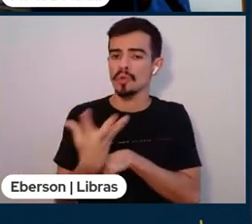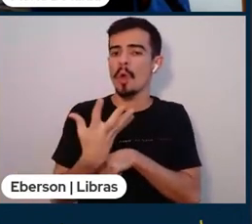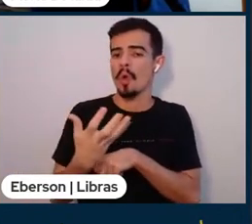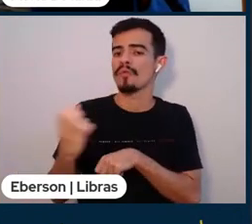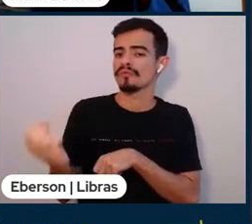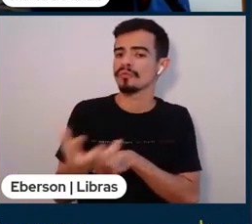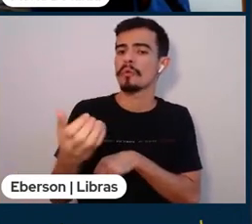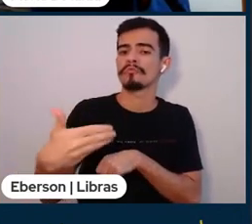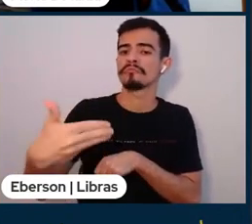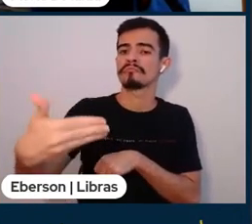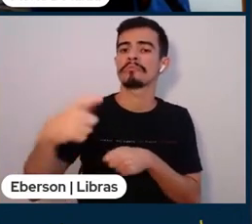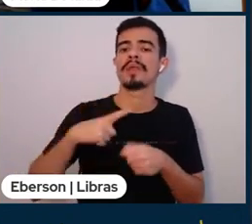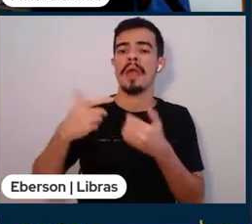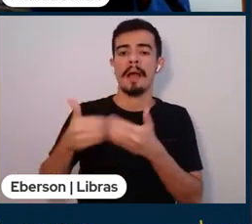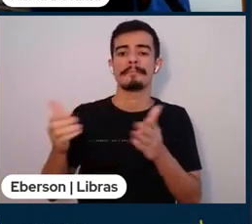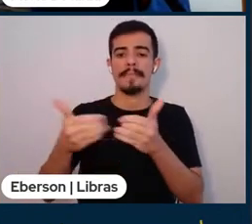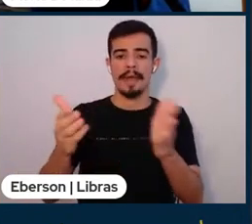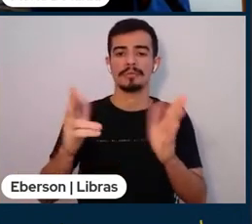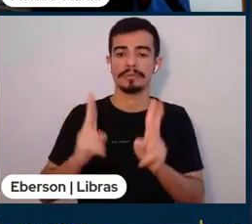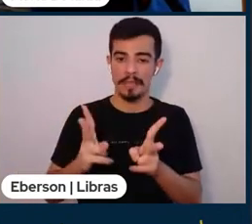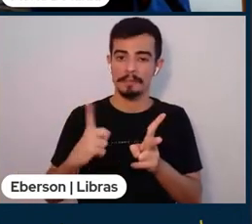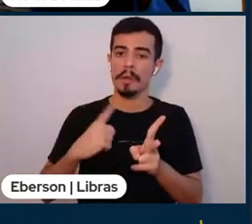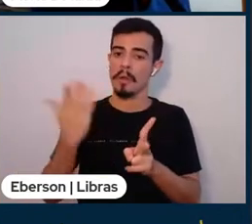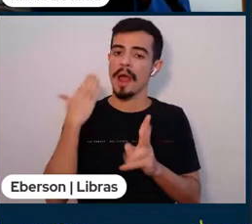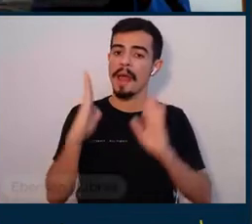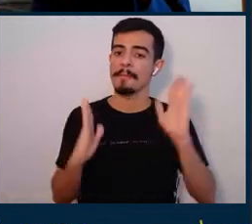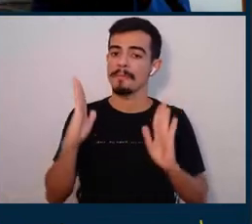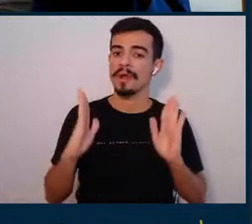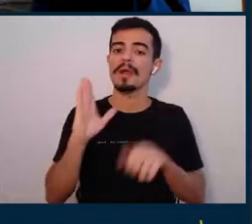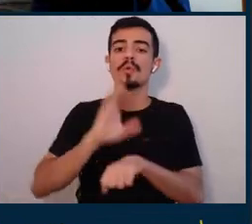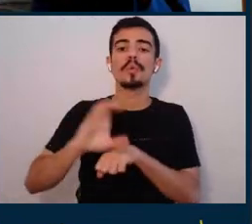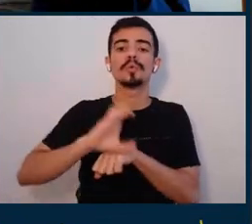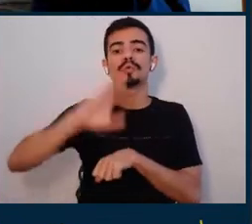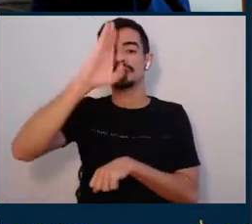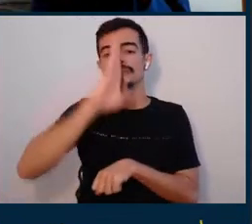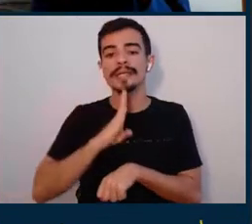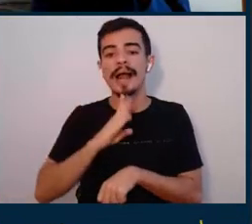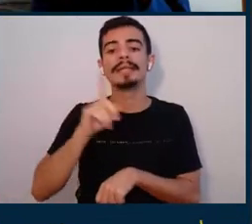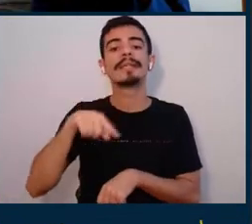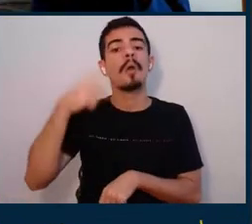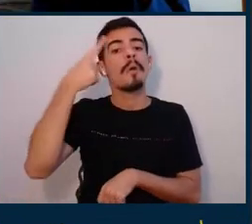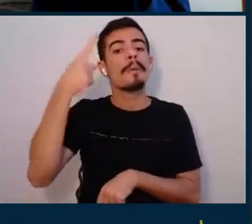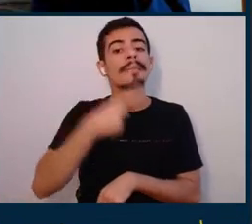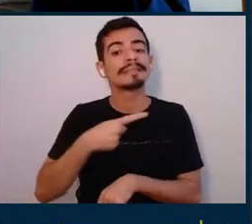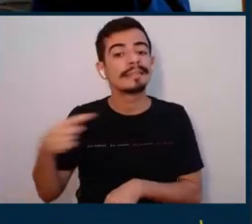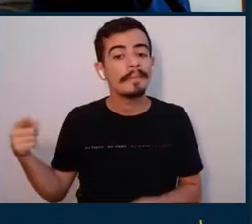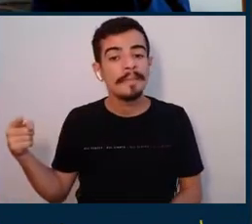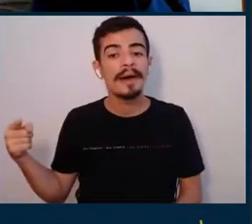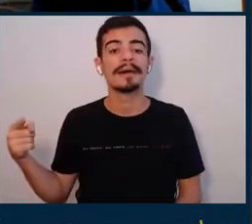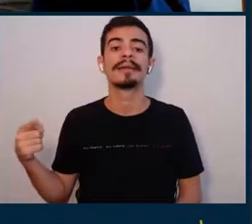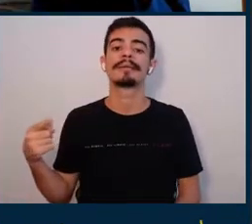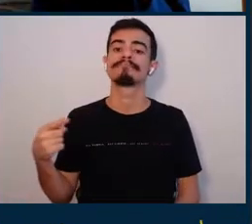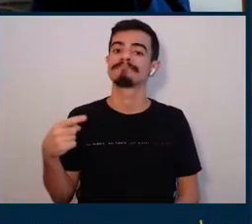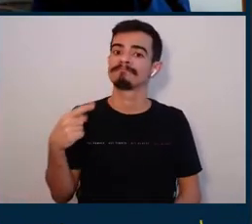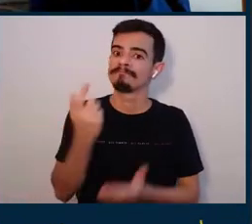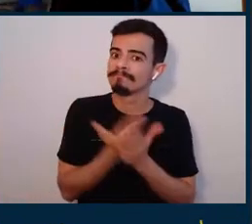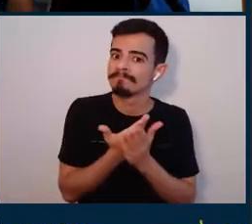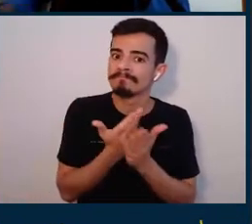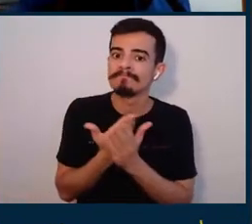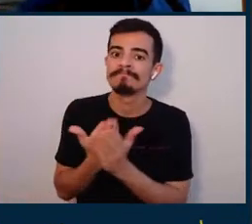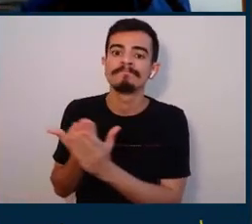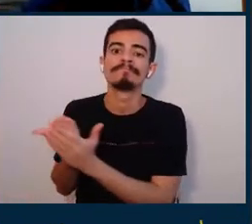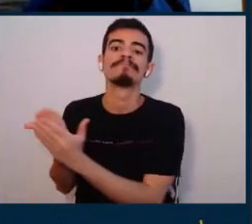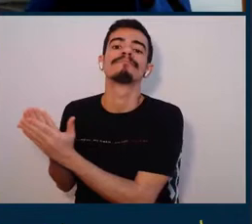um curso que na época eu fiz gratuito. Foi uma semana assim de intensivo. E aí ali eu também